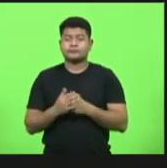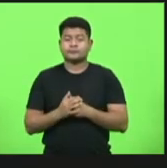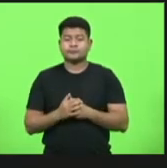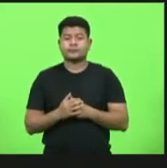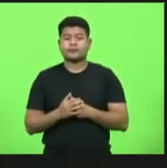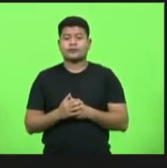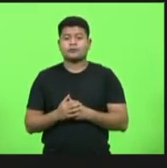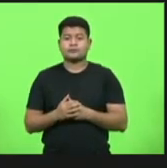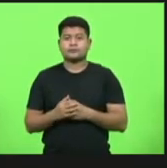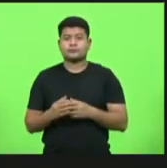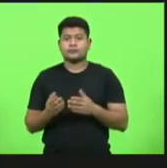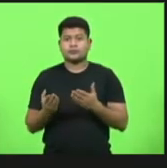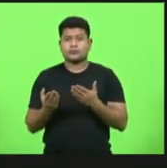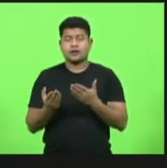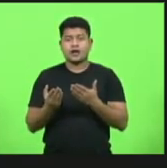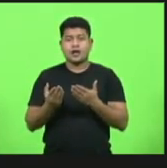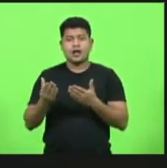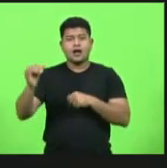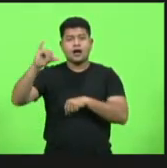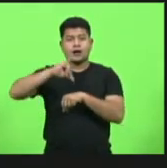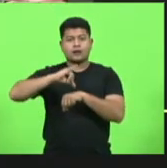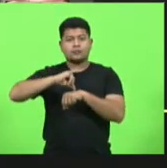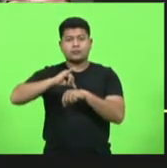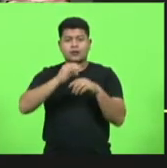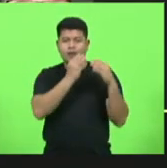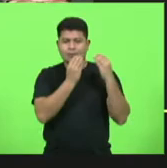aí, capital da melancia. Muito obrigado.